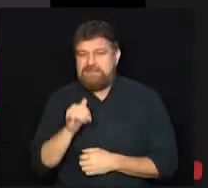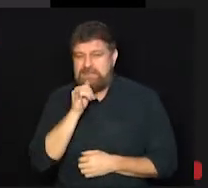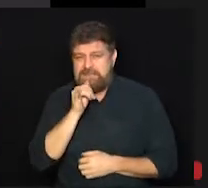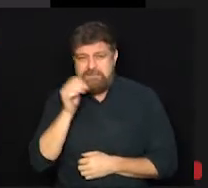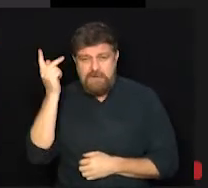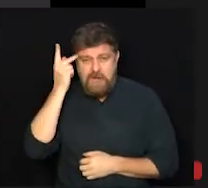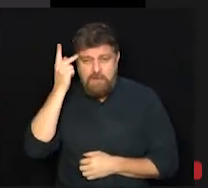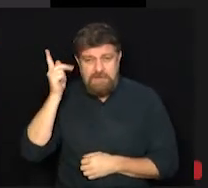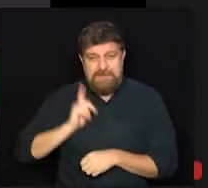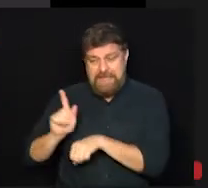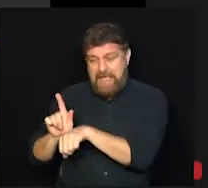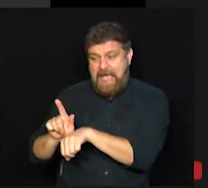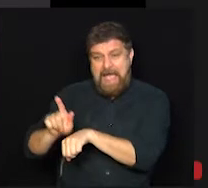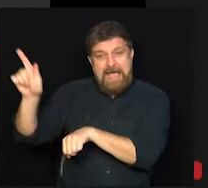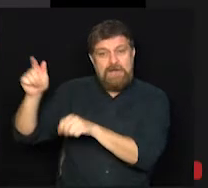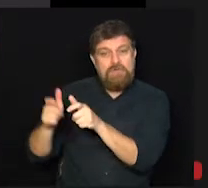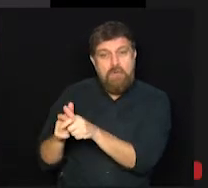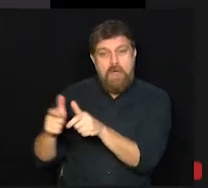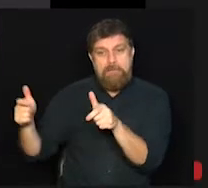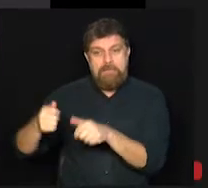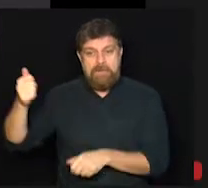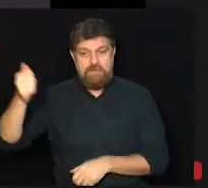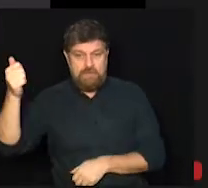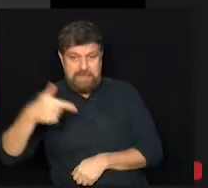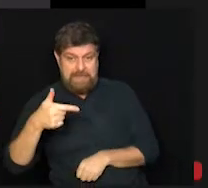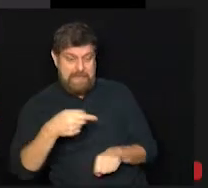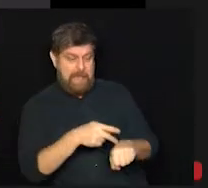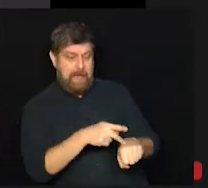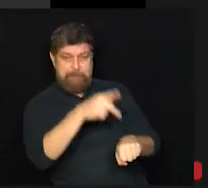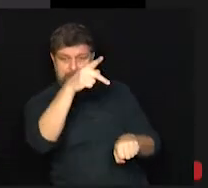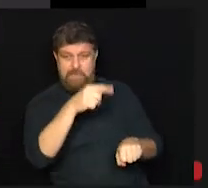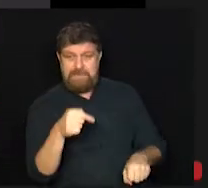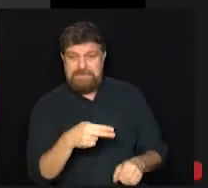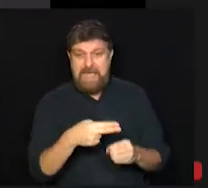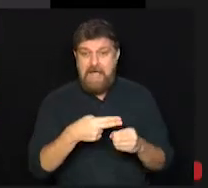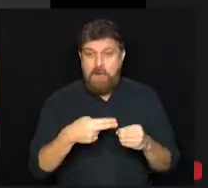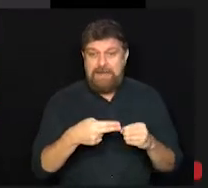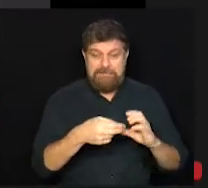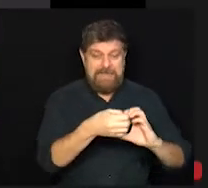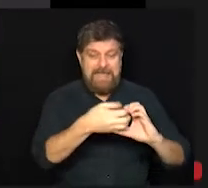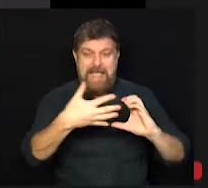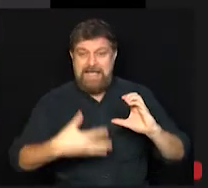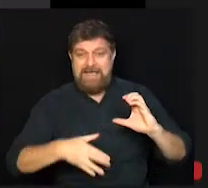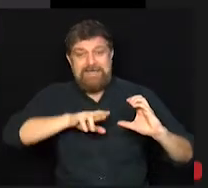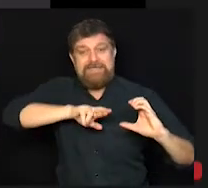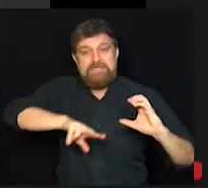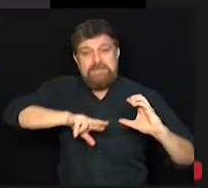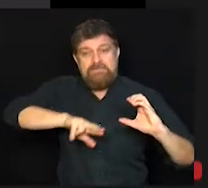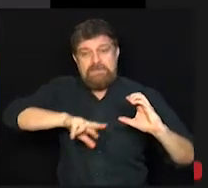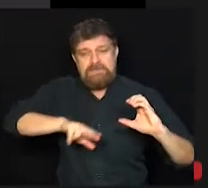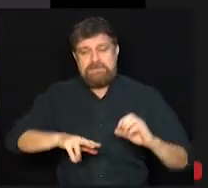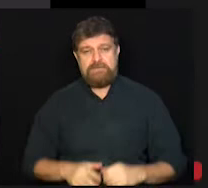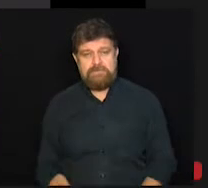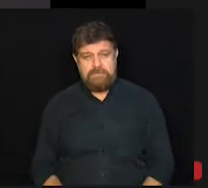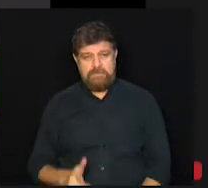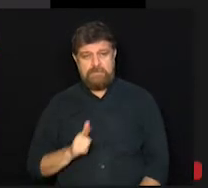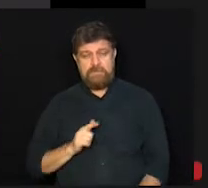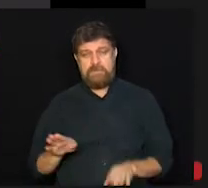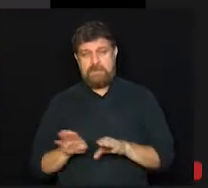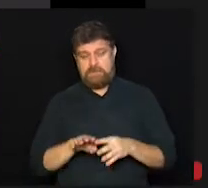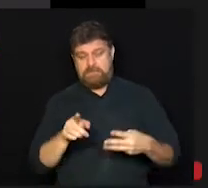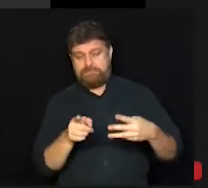aluno de graduação do que de pós-graduação. Tá? Então, a Unicamp ela tem esta característica de que diferencia. Mas a outra característica